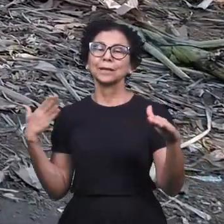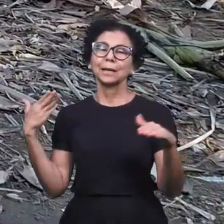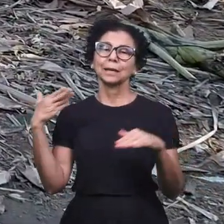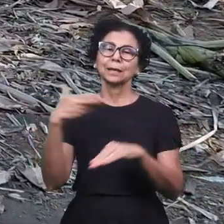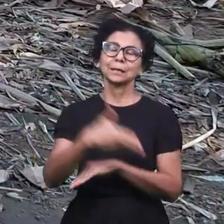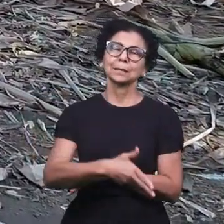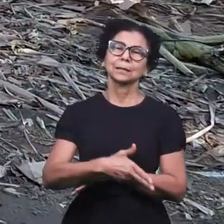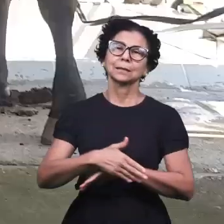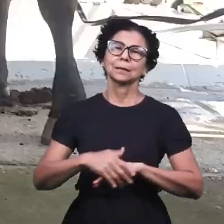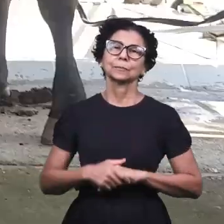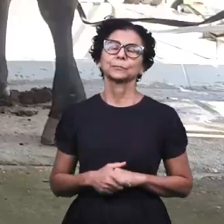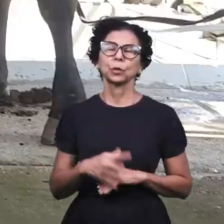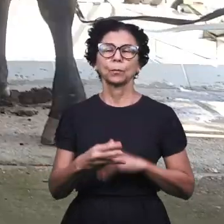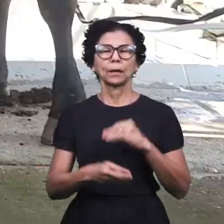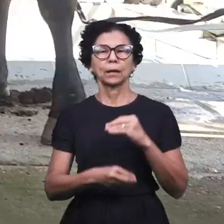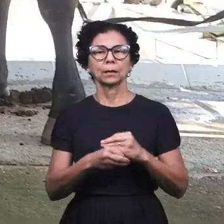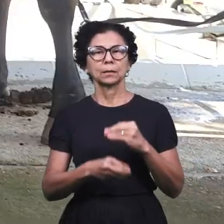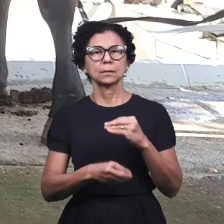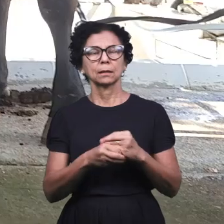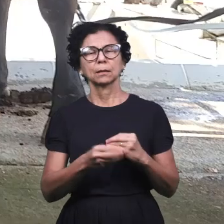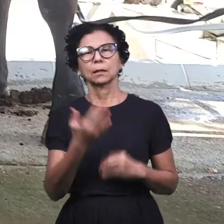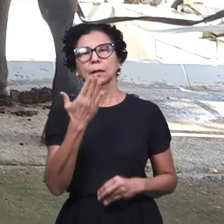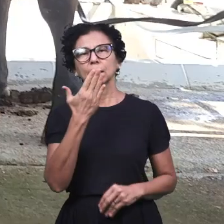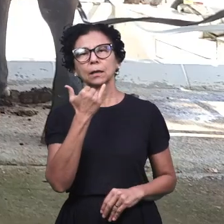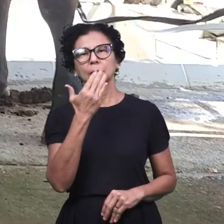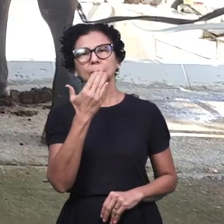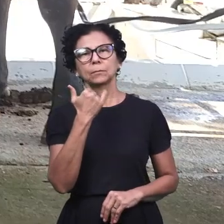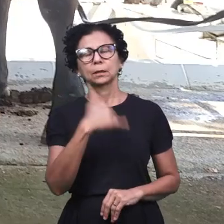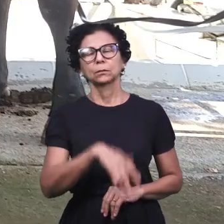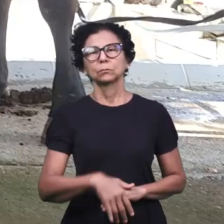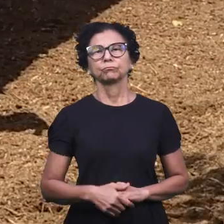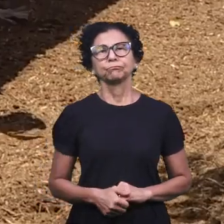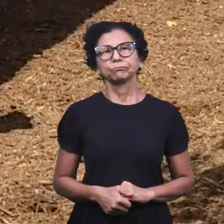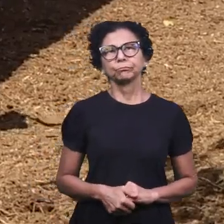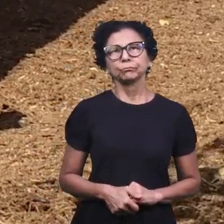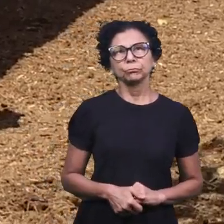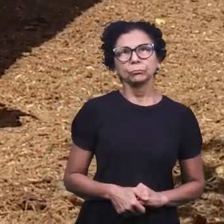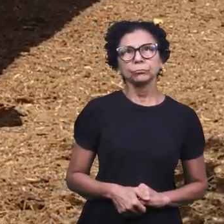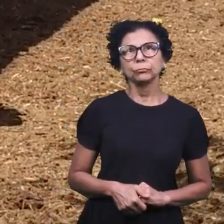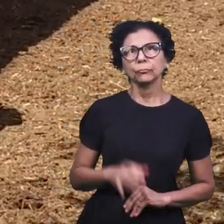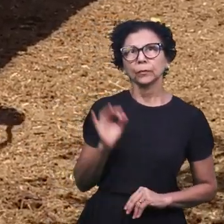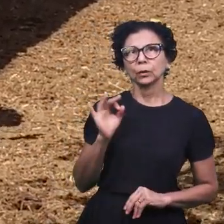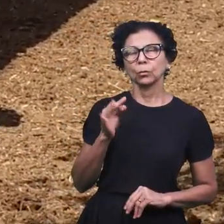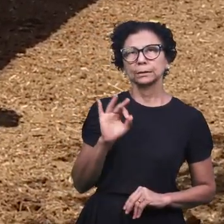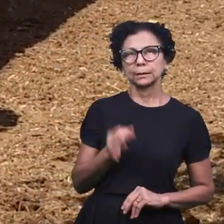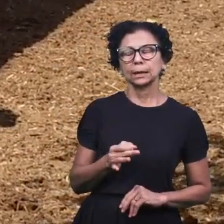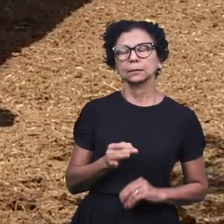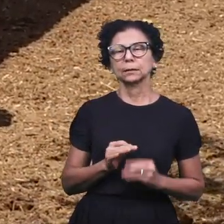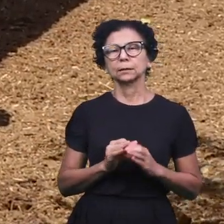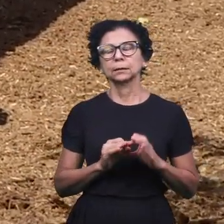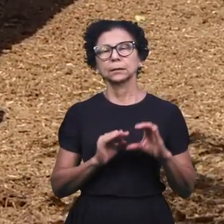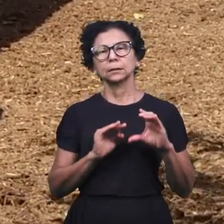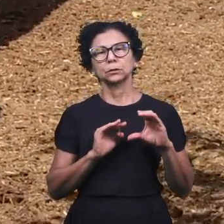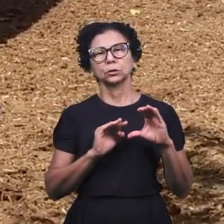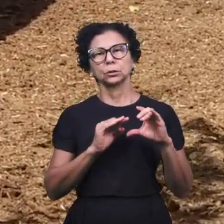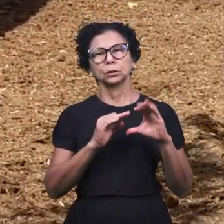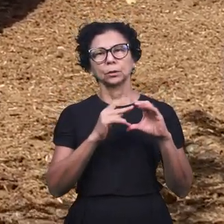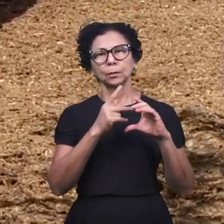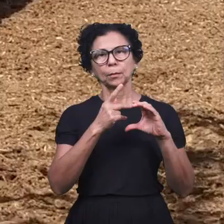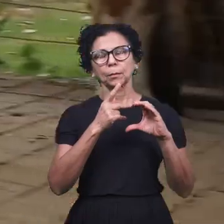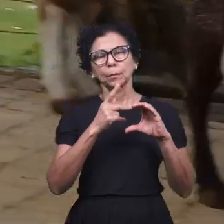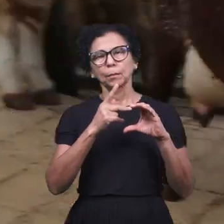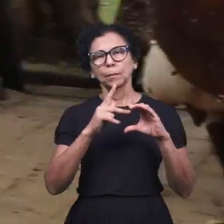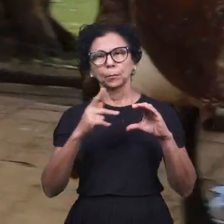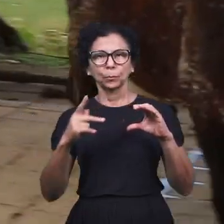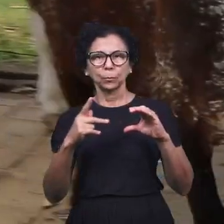uma suplementação. Você tem, no caso de vaca de leite, você teria de usar um proteico acima de